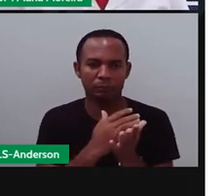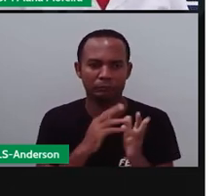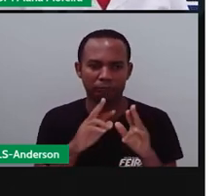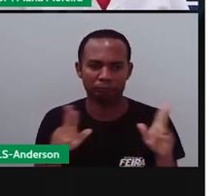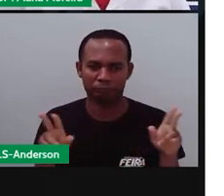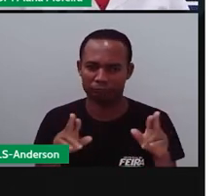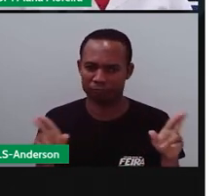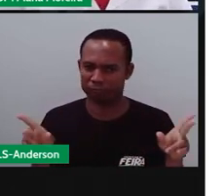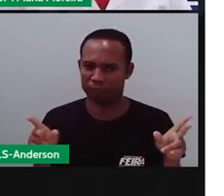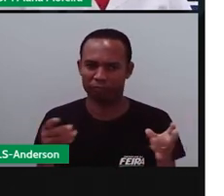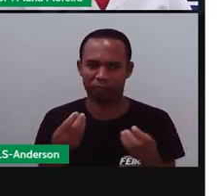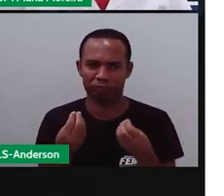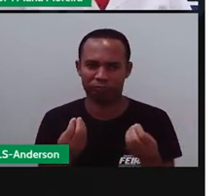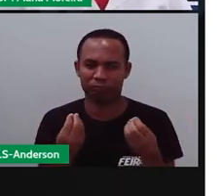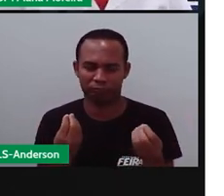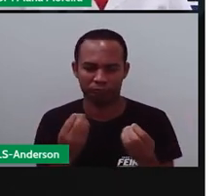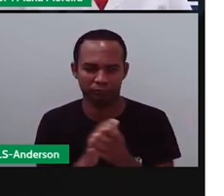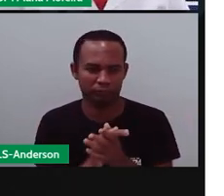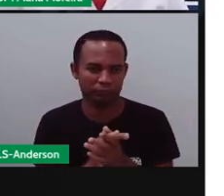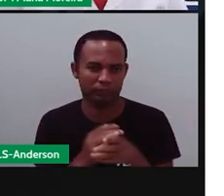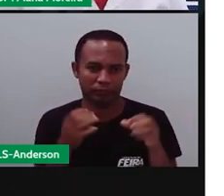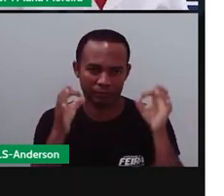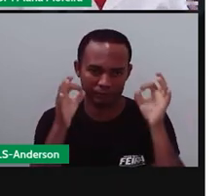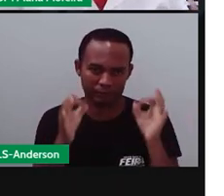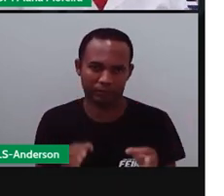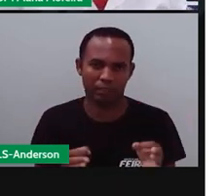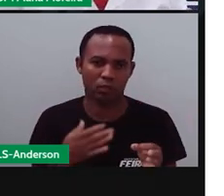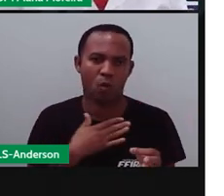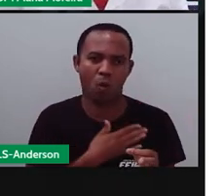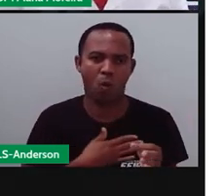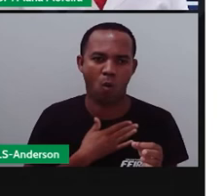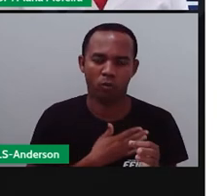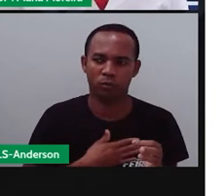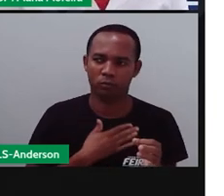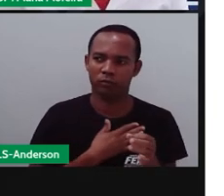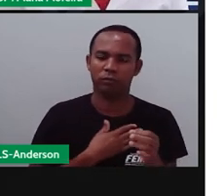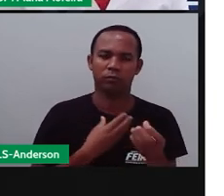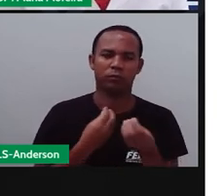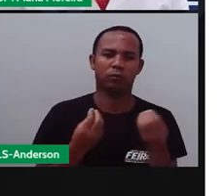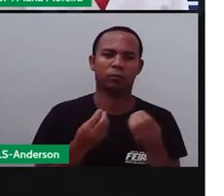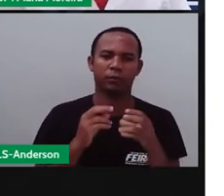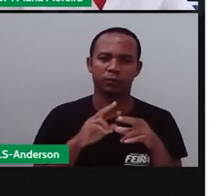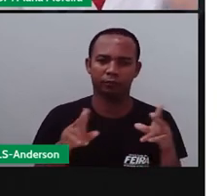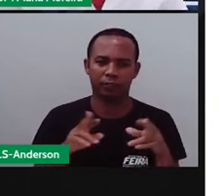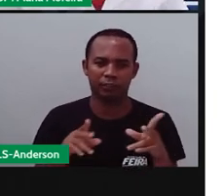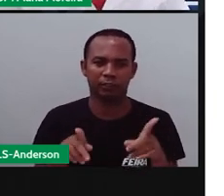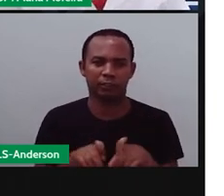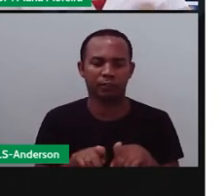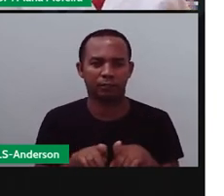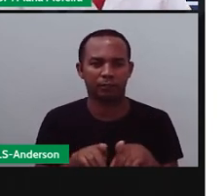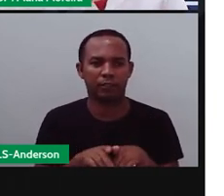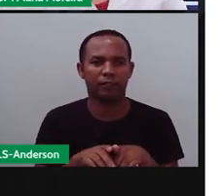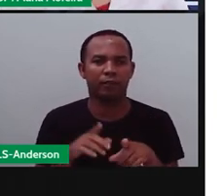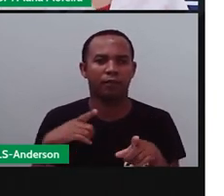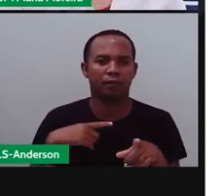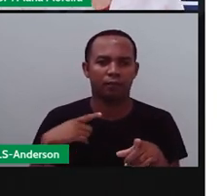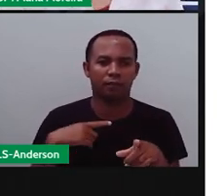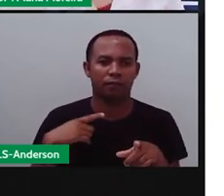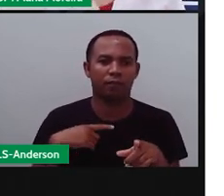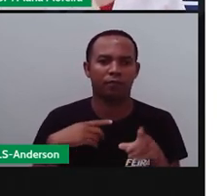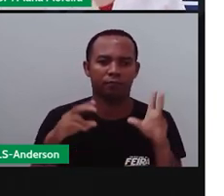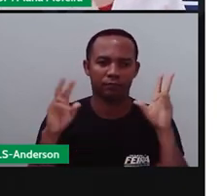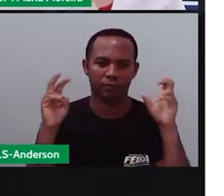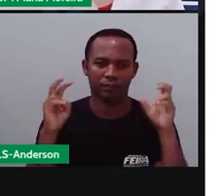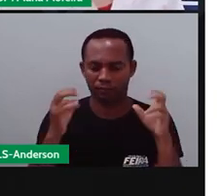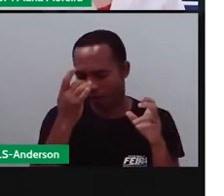são coisas completamente diferentes, não é isso? Coisas que eu gosto bastante, né? Mas são coisas diferentes. Então, se tem um título, facilita.